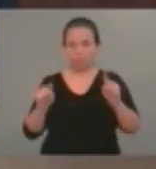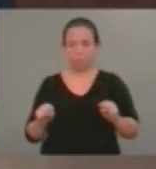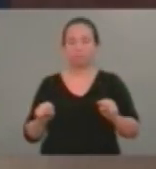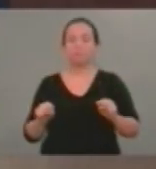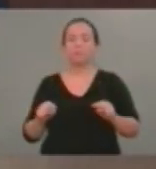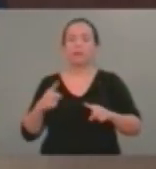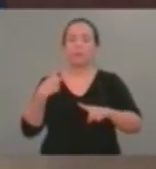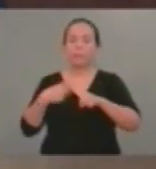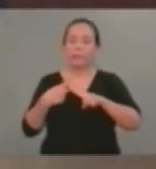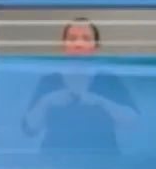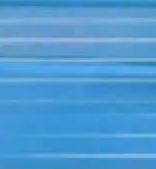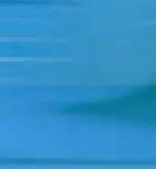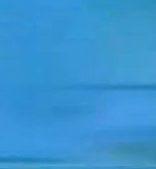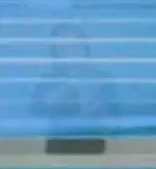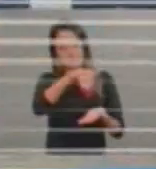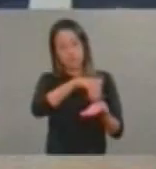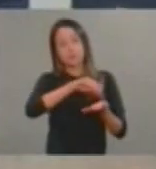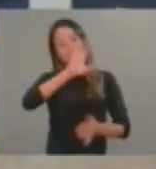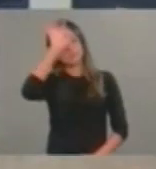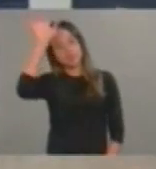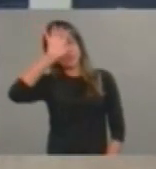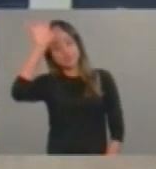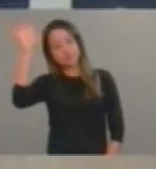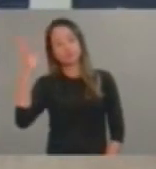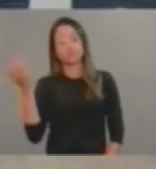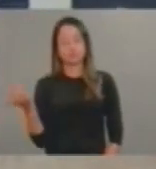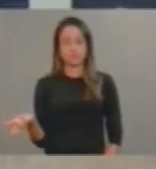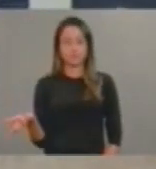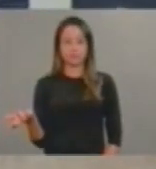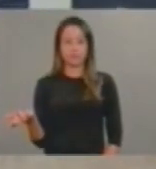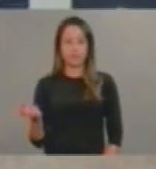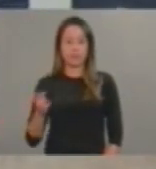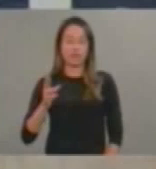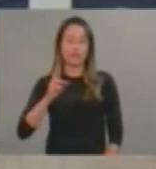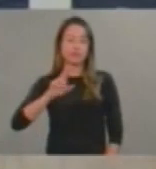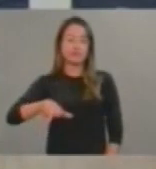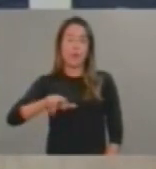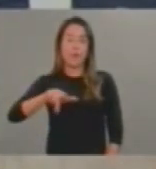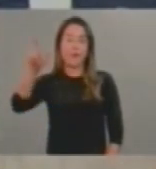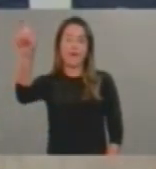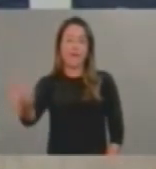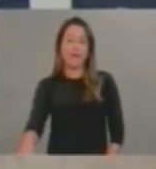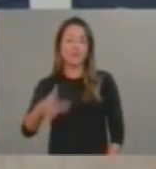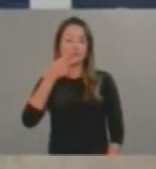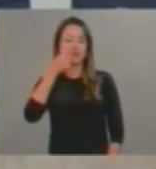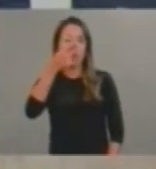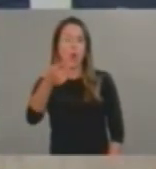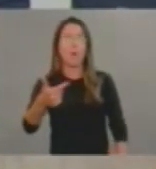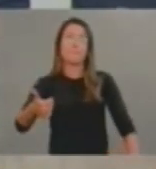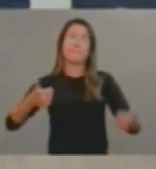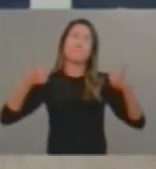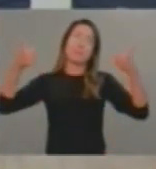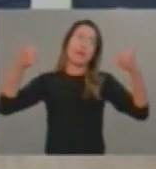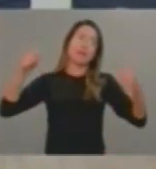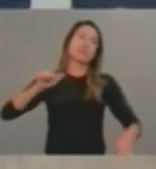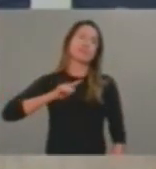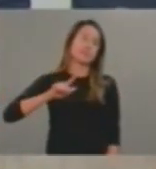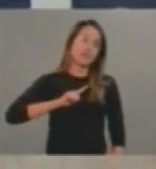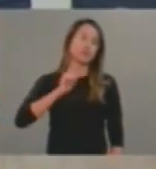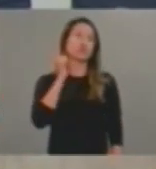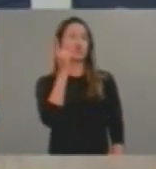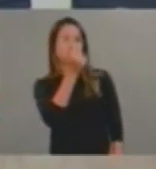em função da falta de recursos. Não foi um discurso de fartura, não foi um discurso de bonança, não foi um discurso